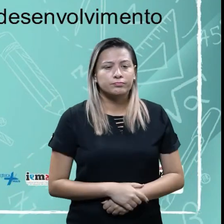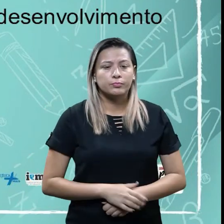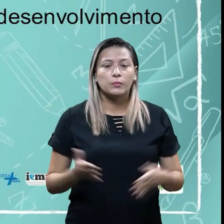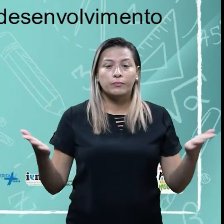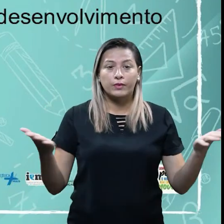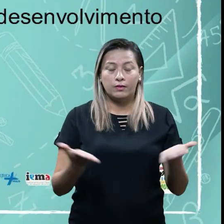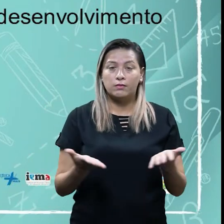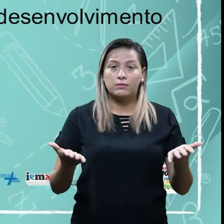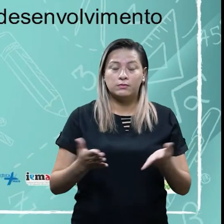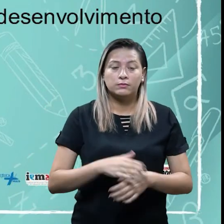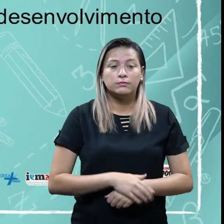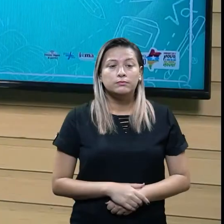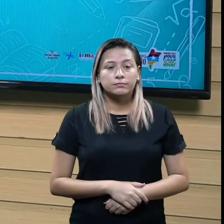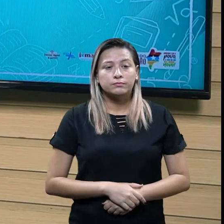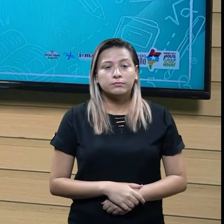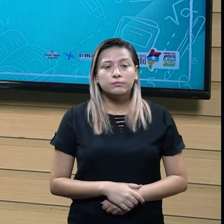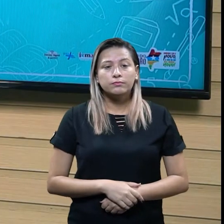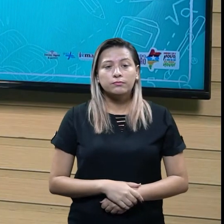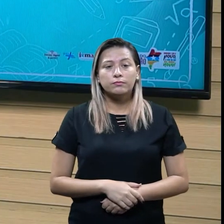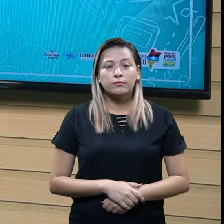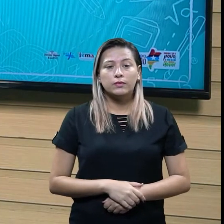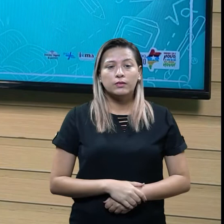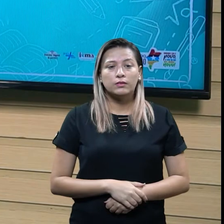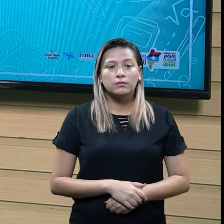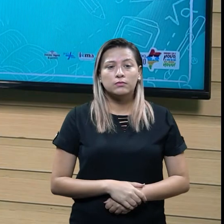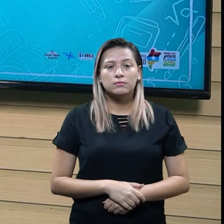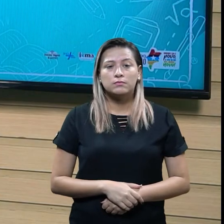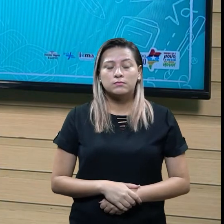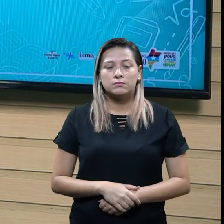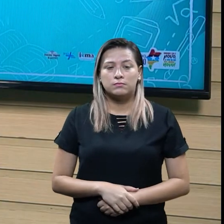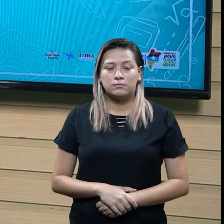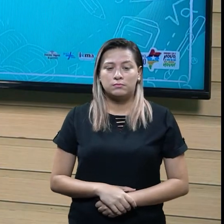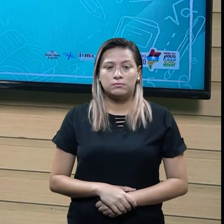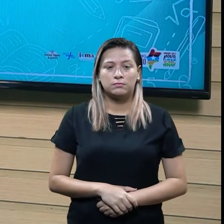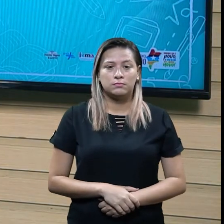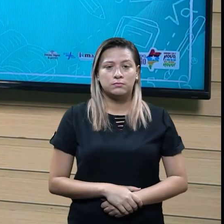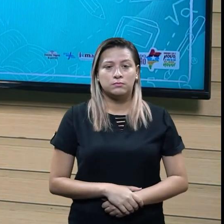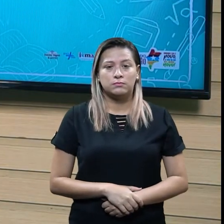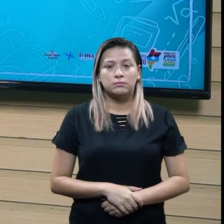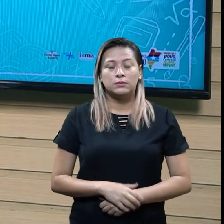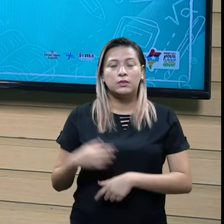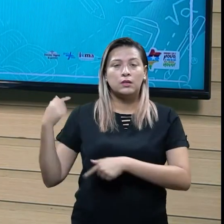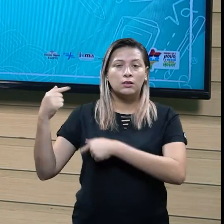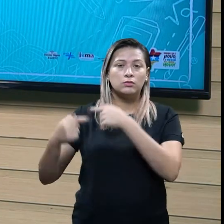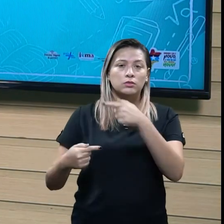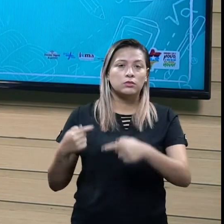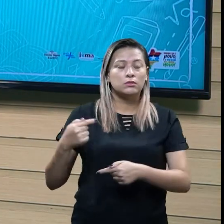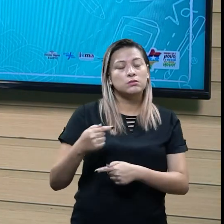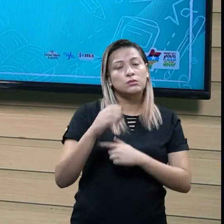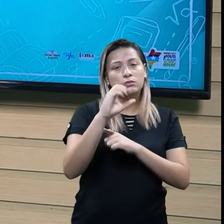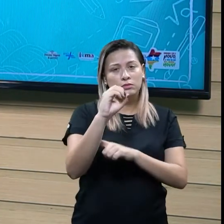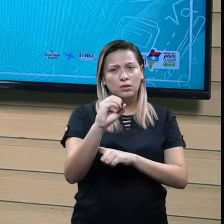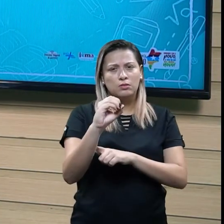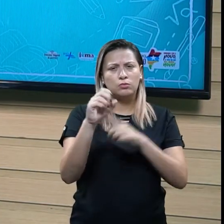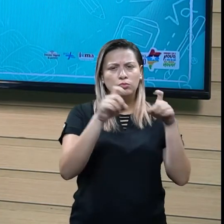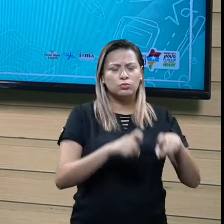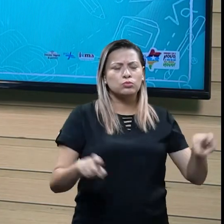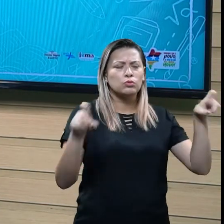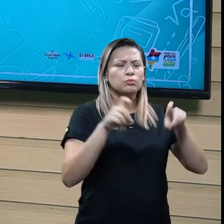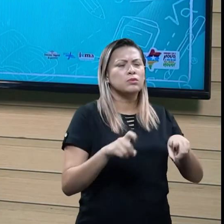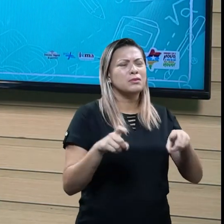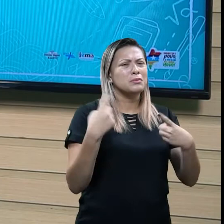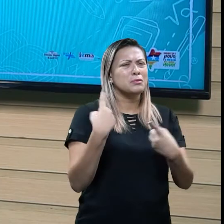aparelhos que permitiram, tá, que foram considerados a geração 0 dos computadores. Por que geração